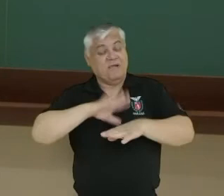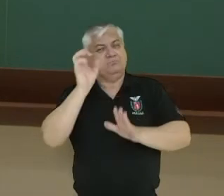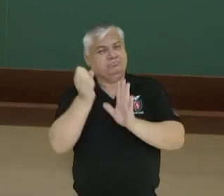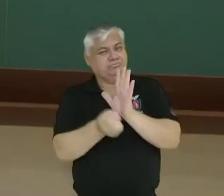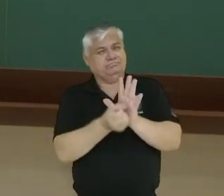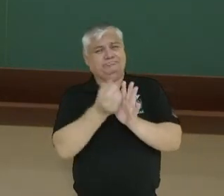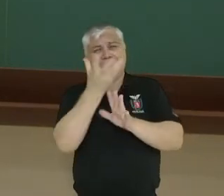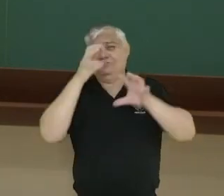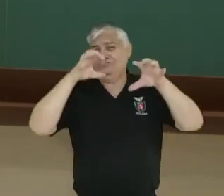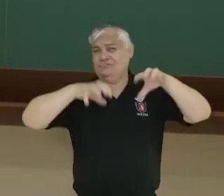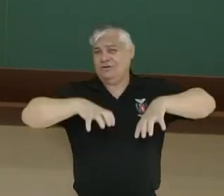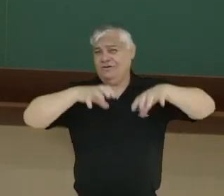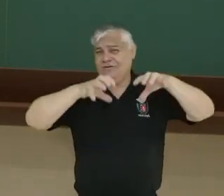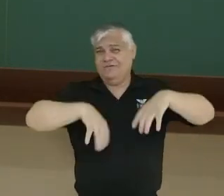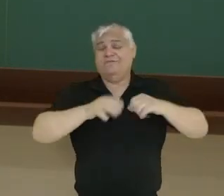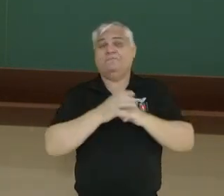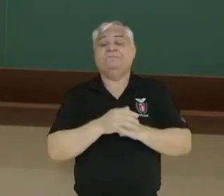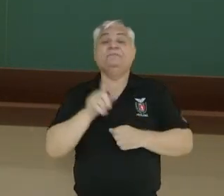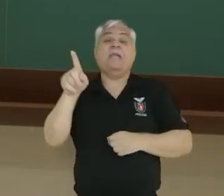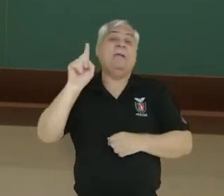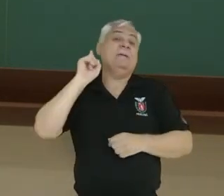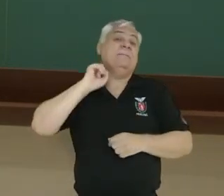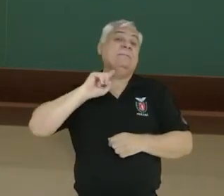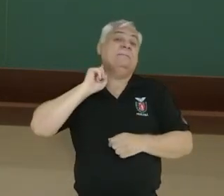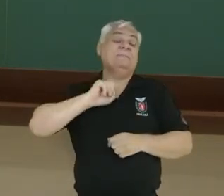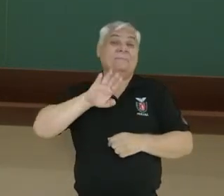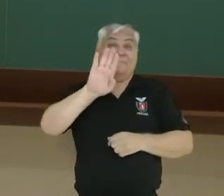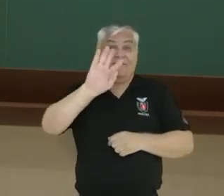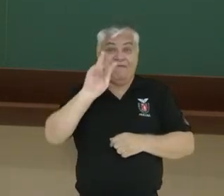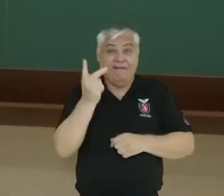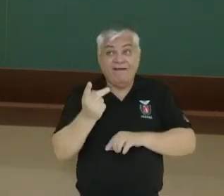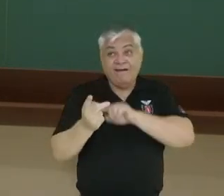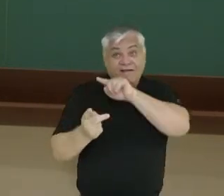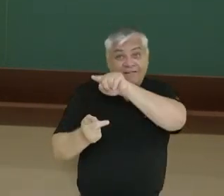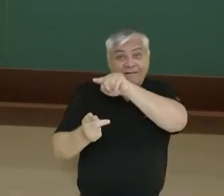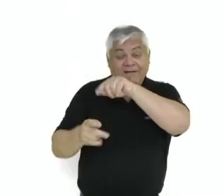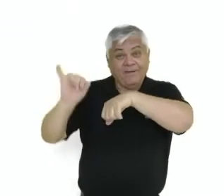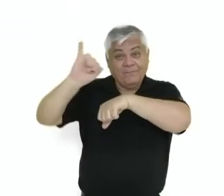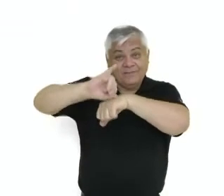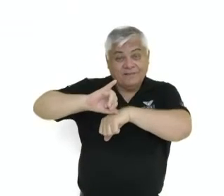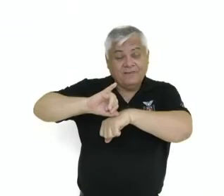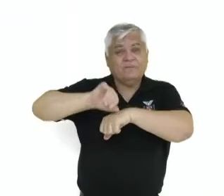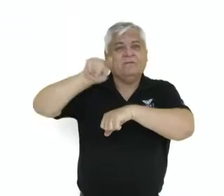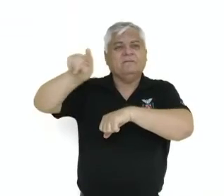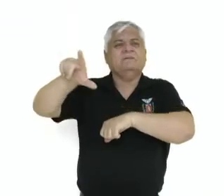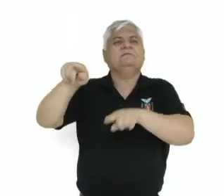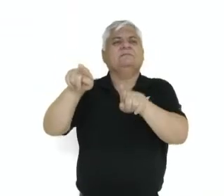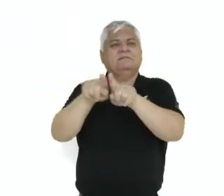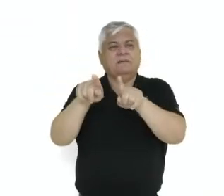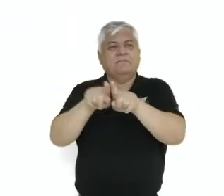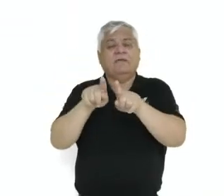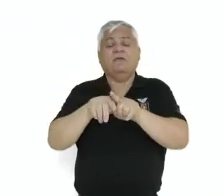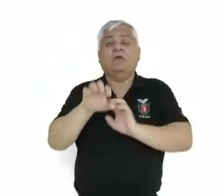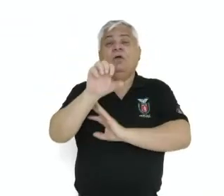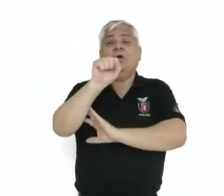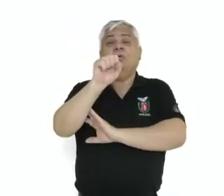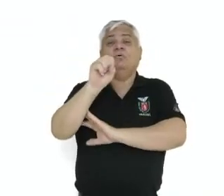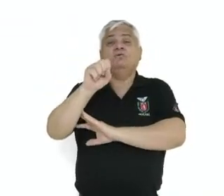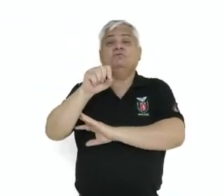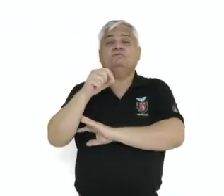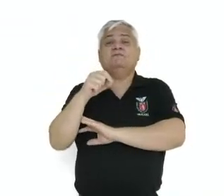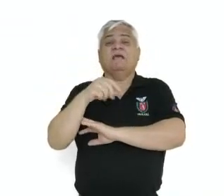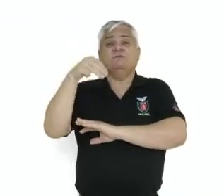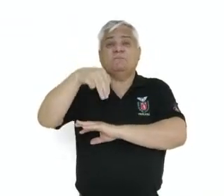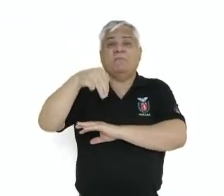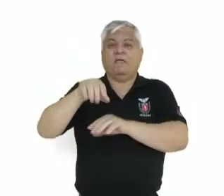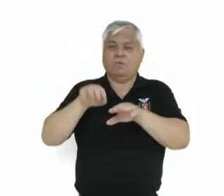elevada. A capital mineira, Belo Horizonte, no entanto, por sua vez, está a mais de 800 metros acima